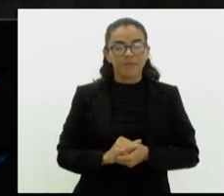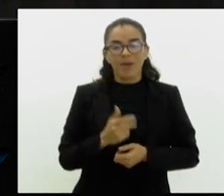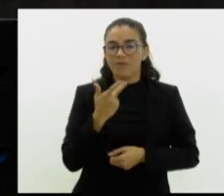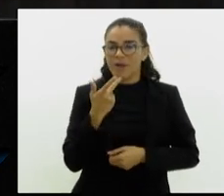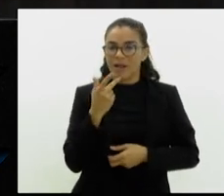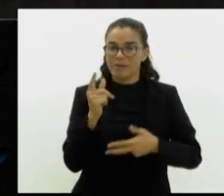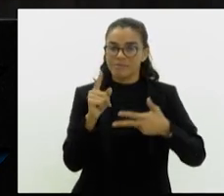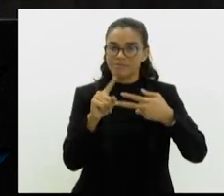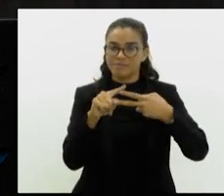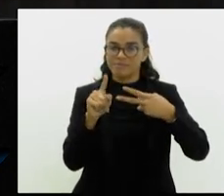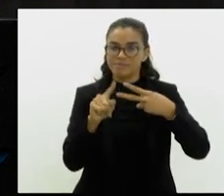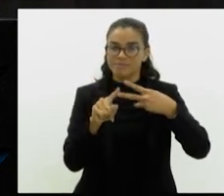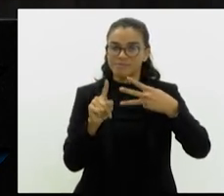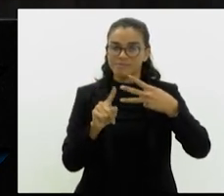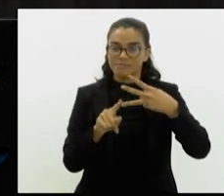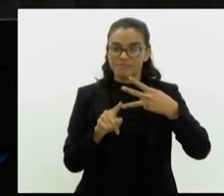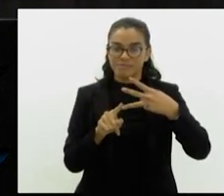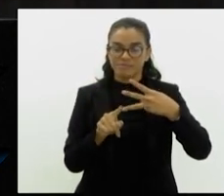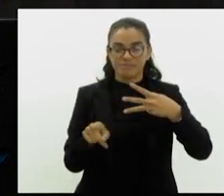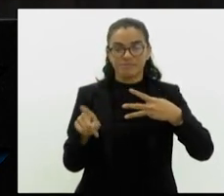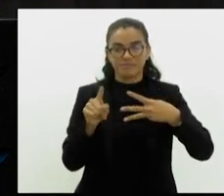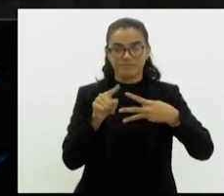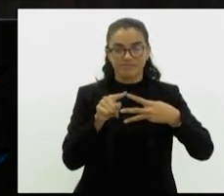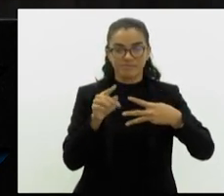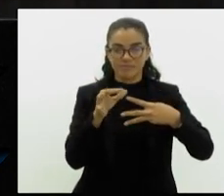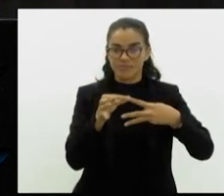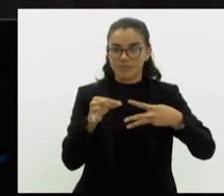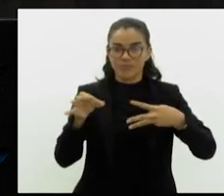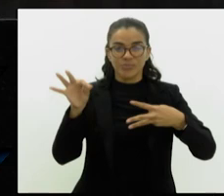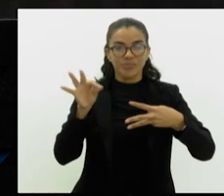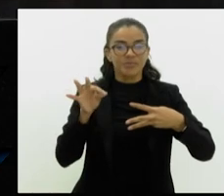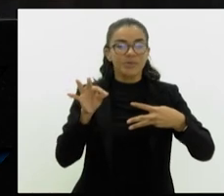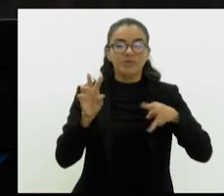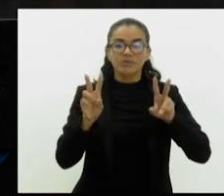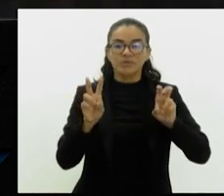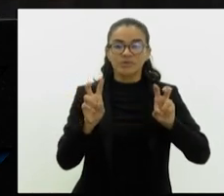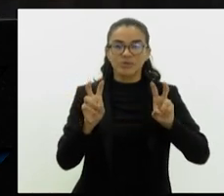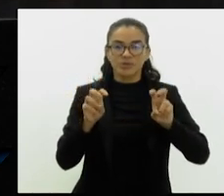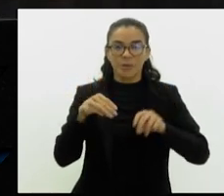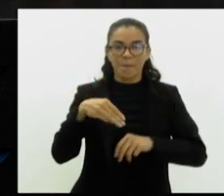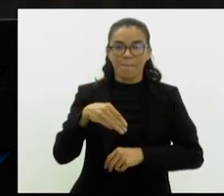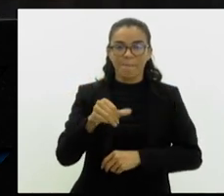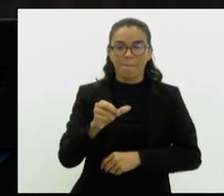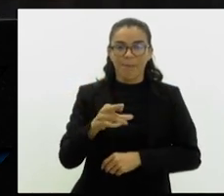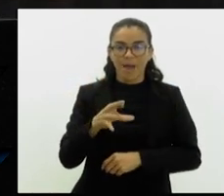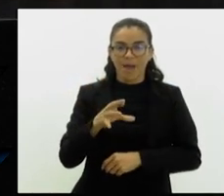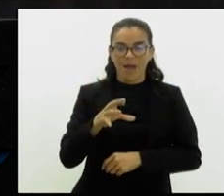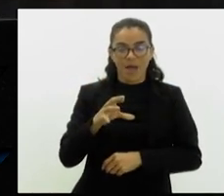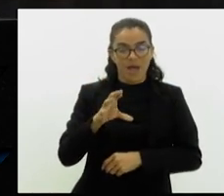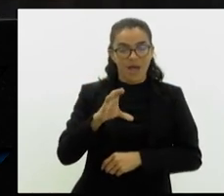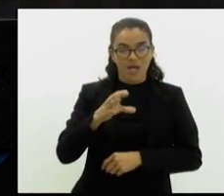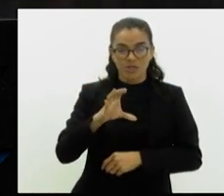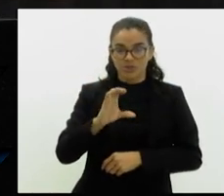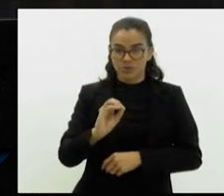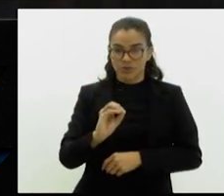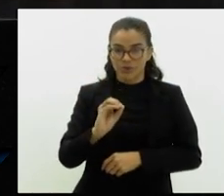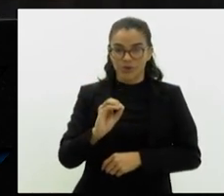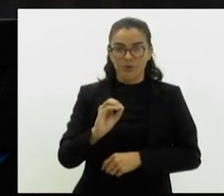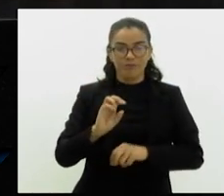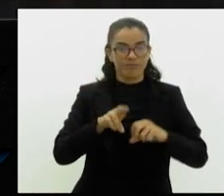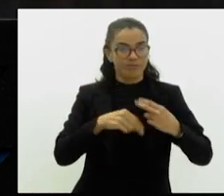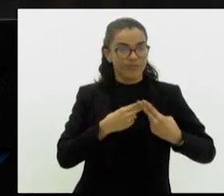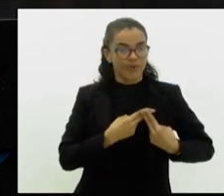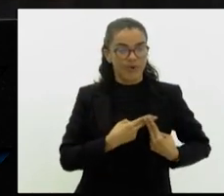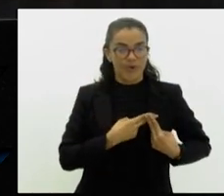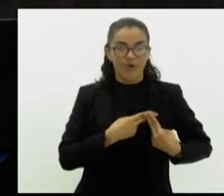de três temas distintos um deles e o primeiro é a respeito do Márcio Violeta que vem percorrendo